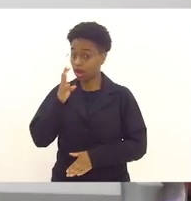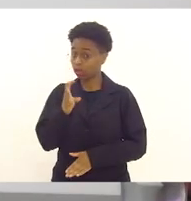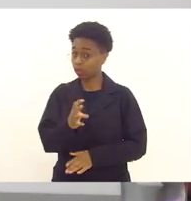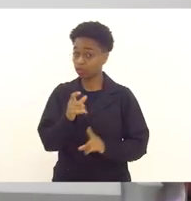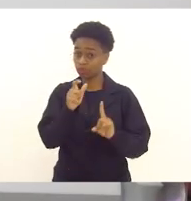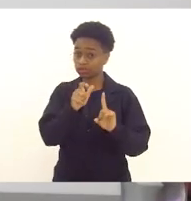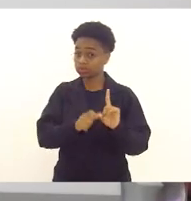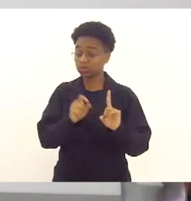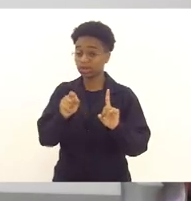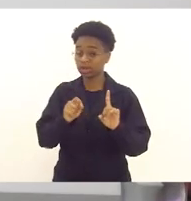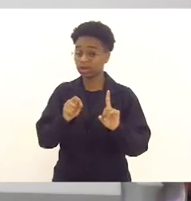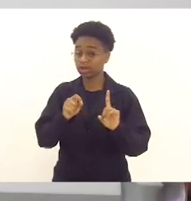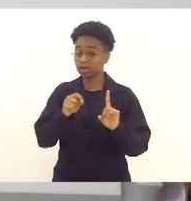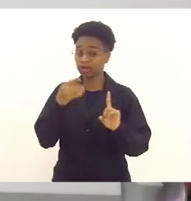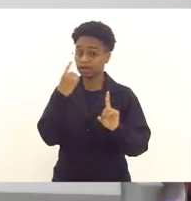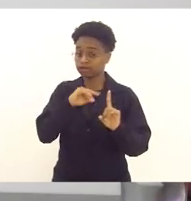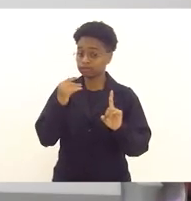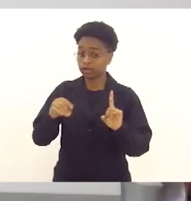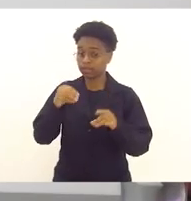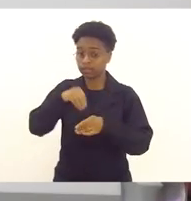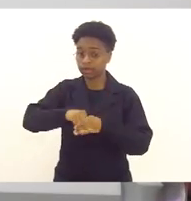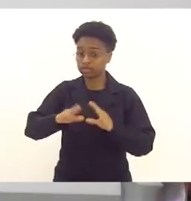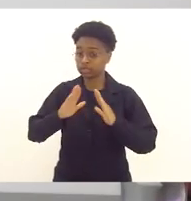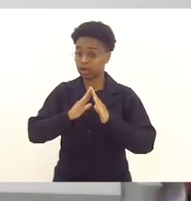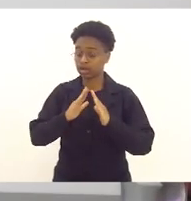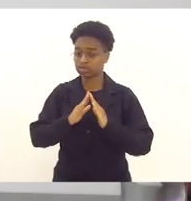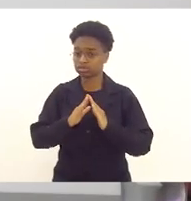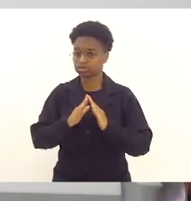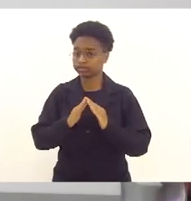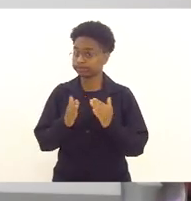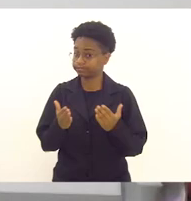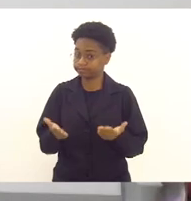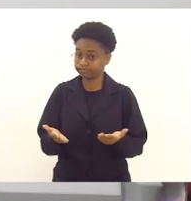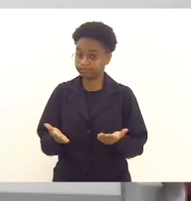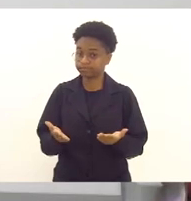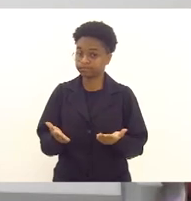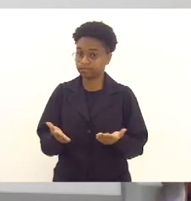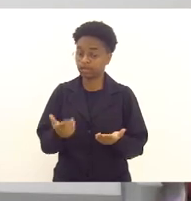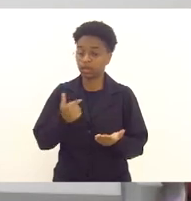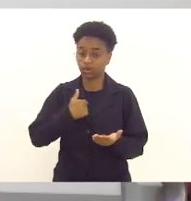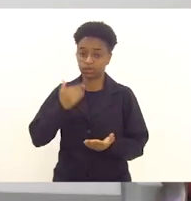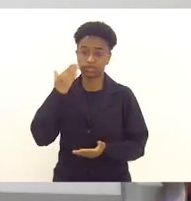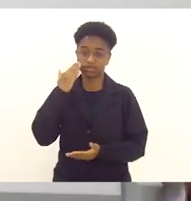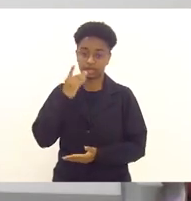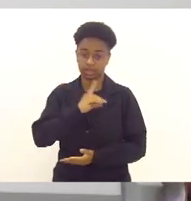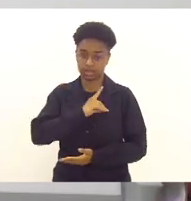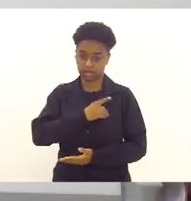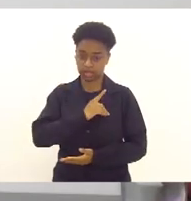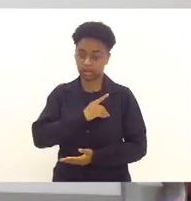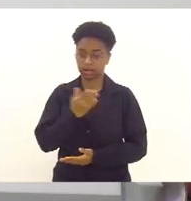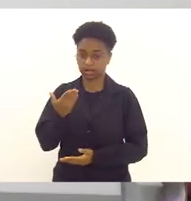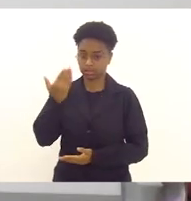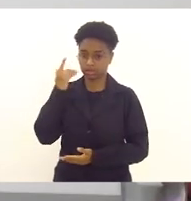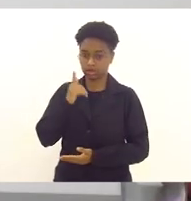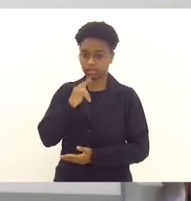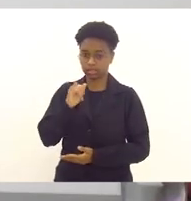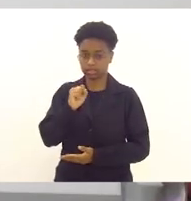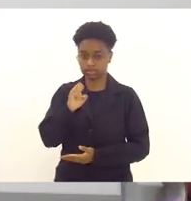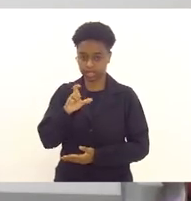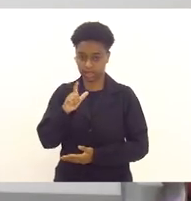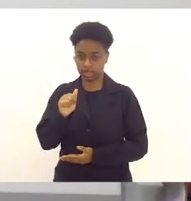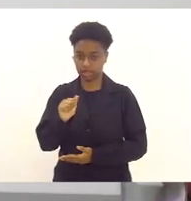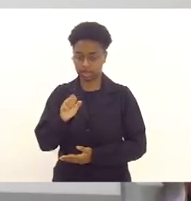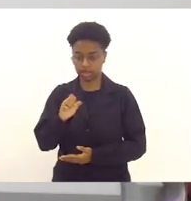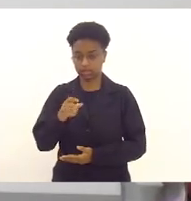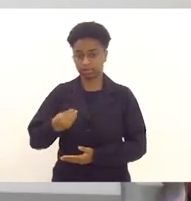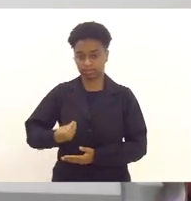de ser um agressor de violência doméstica eu sei que a delegada titular época a Doutora Gisele Espírito Santo está aqui